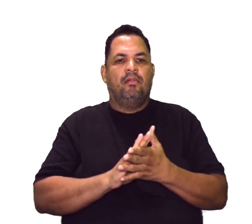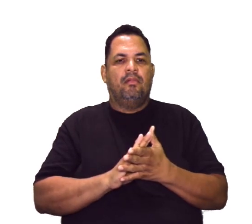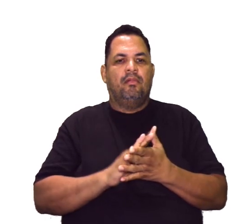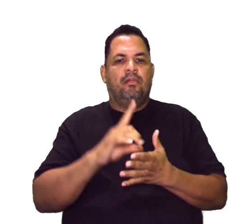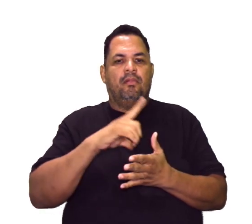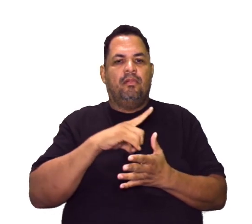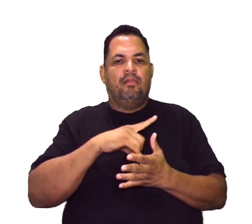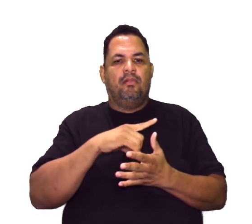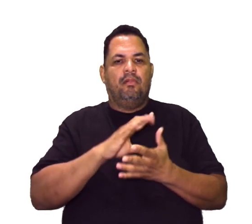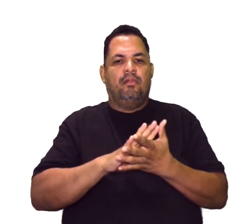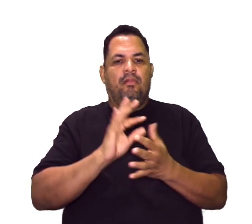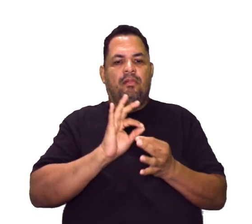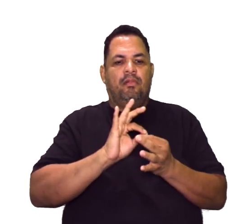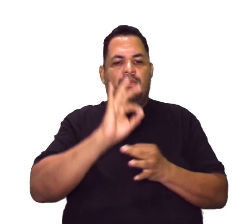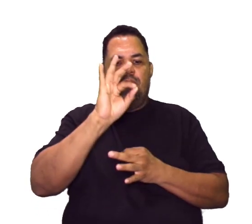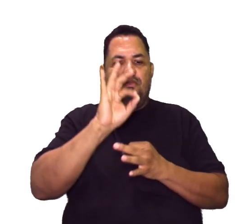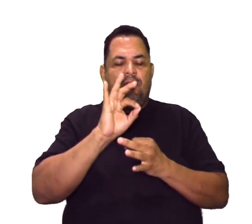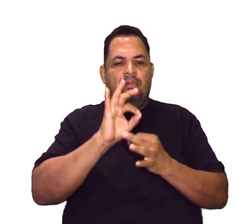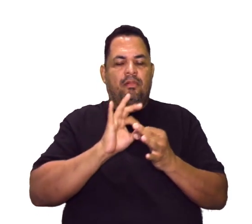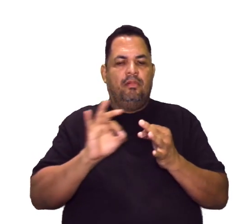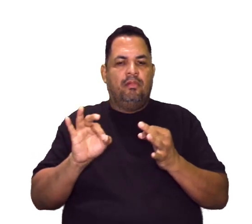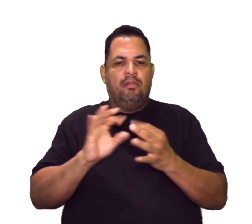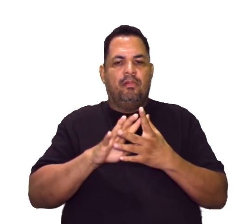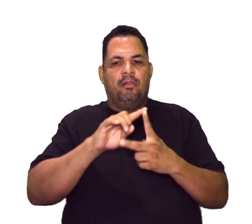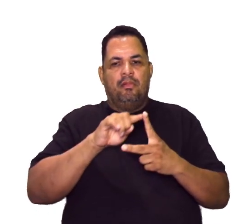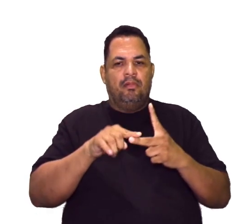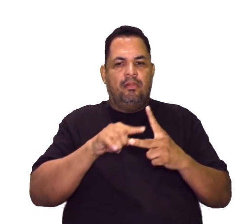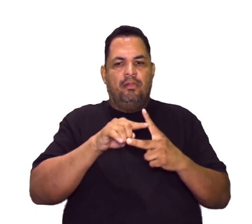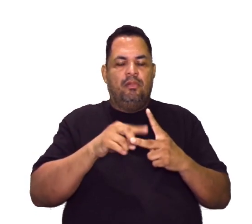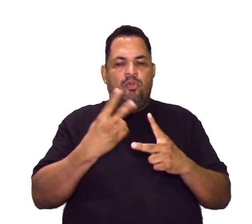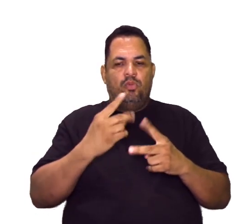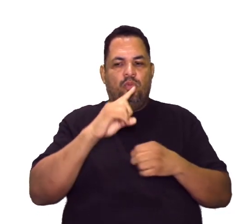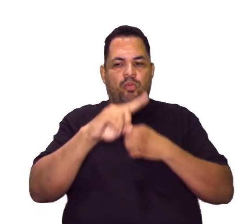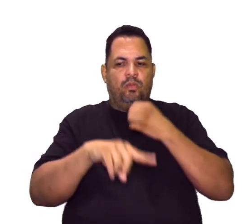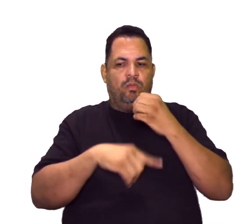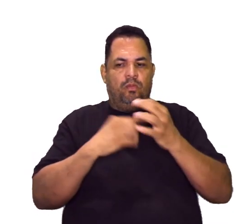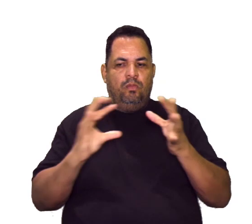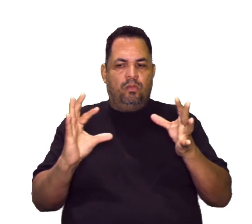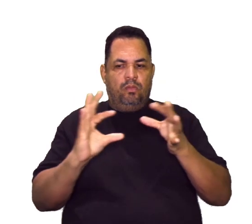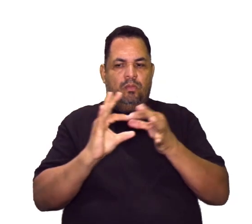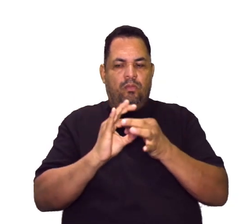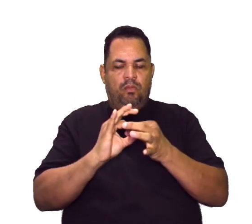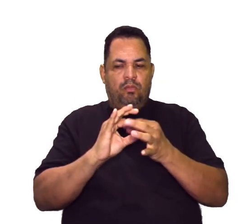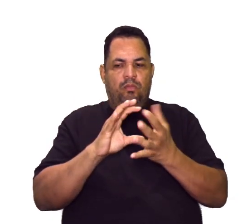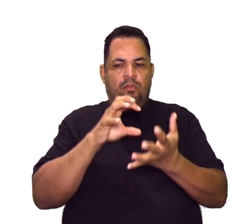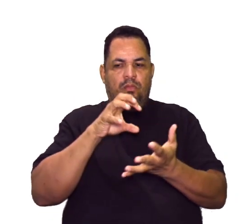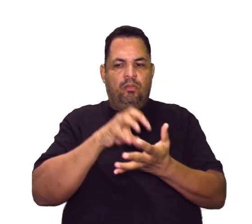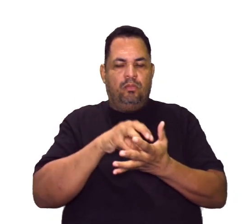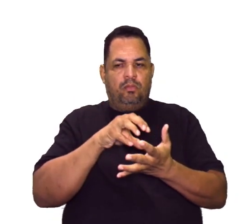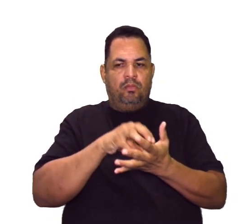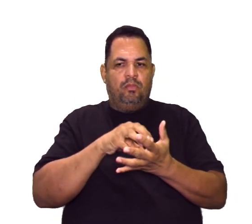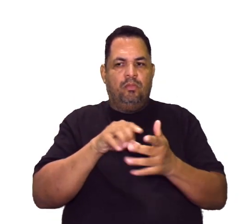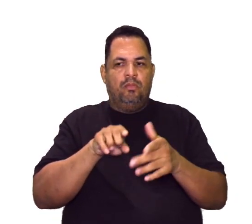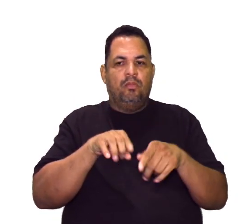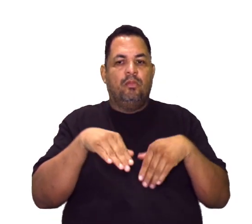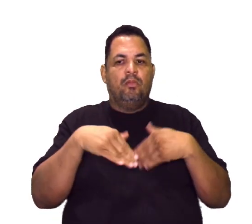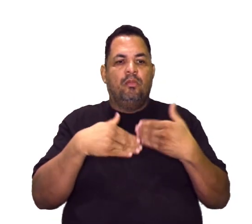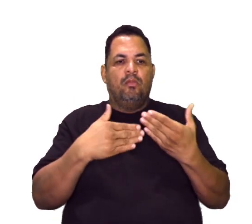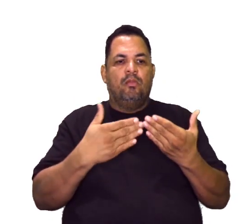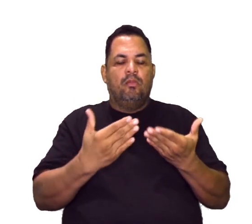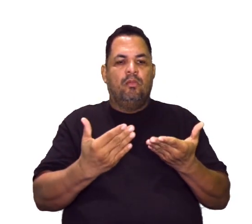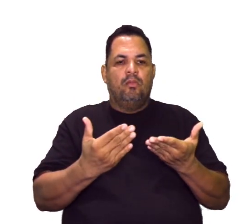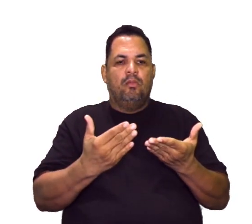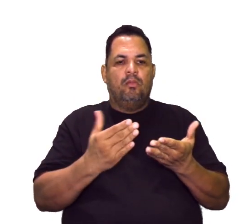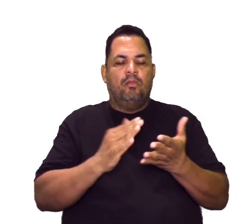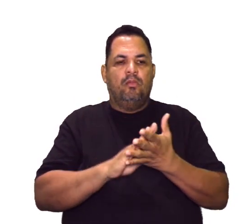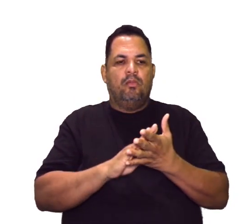uma geometria angular, com dois átomos iguais ligados ao seu átomo central. Como sua